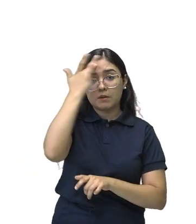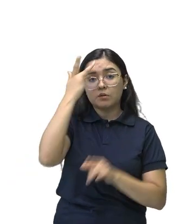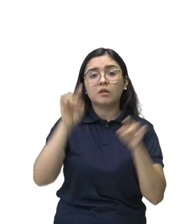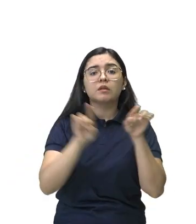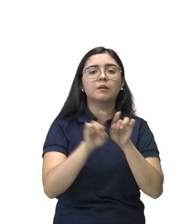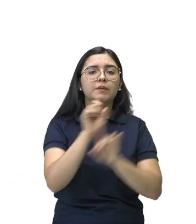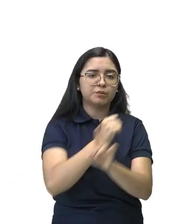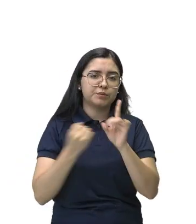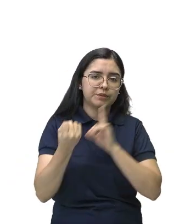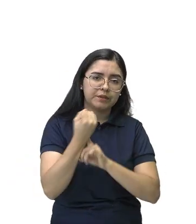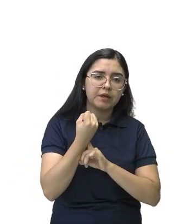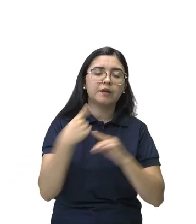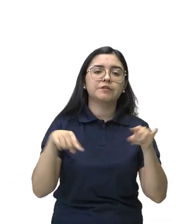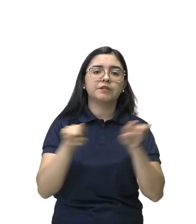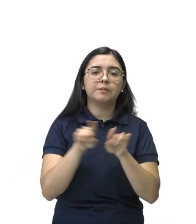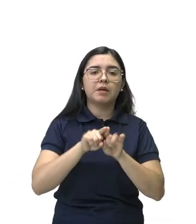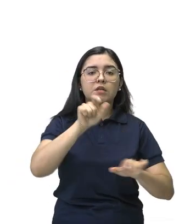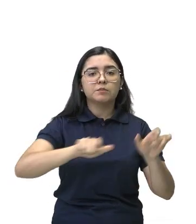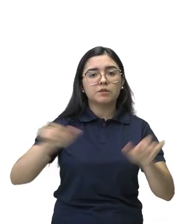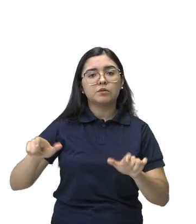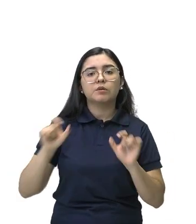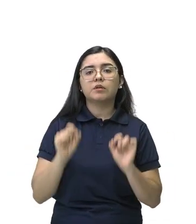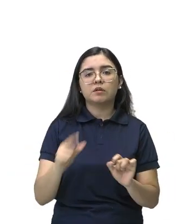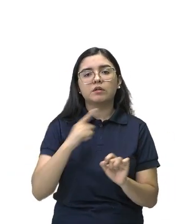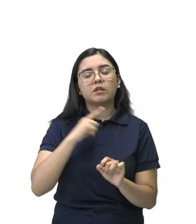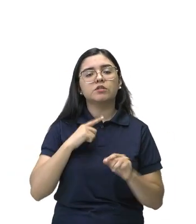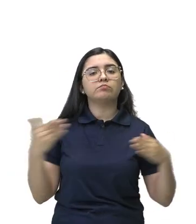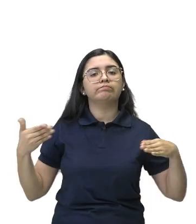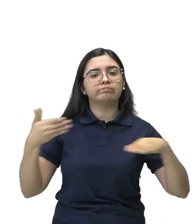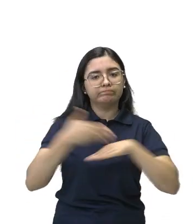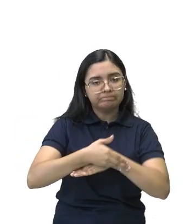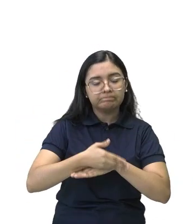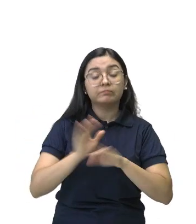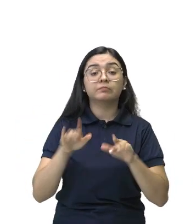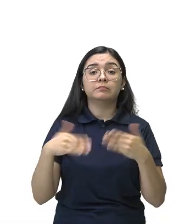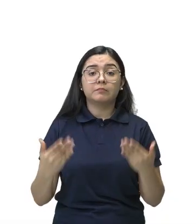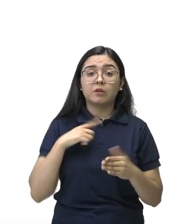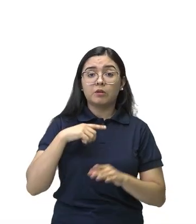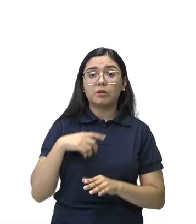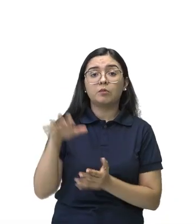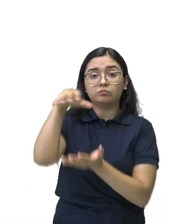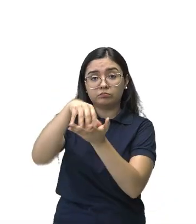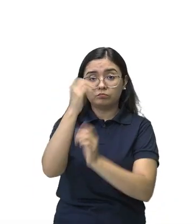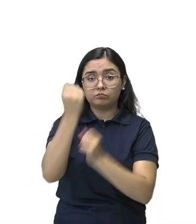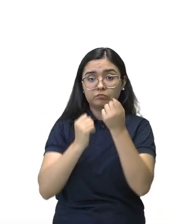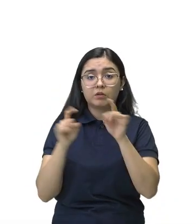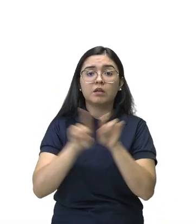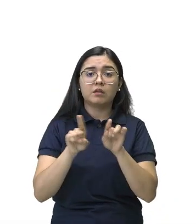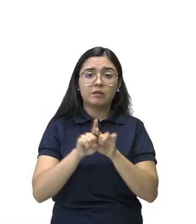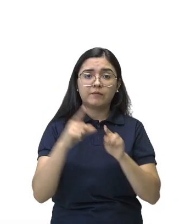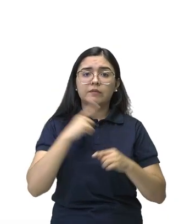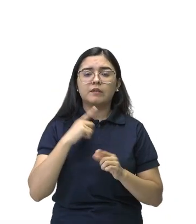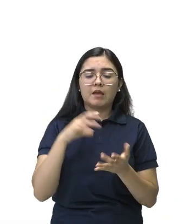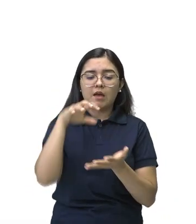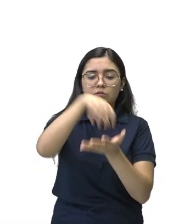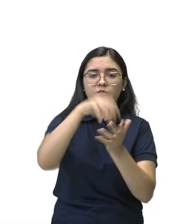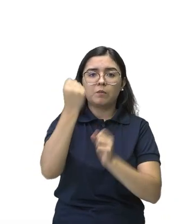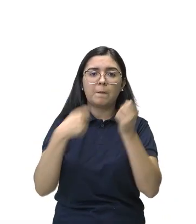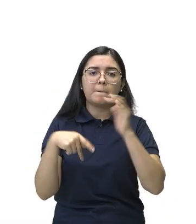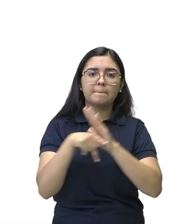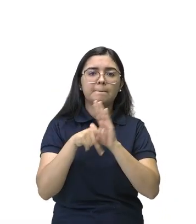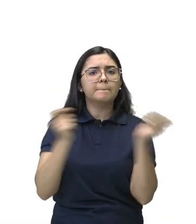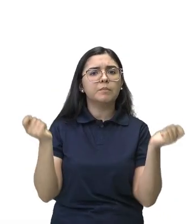a sociedade, as pessoas que estão envolvidas. E a Zona Franca trouxe para esta